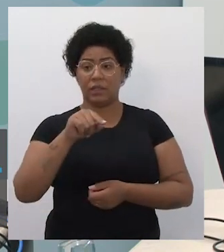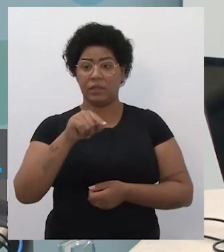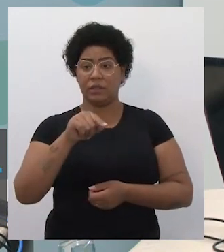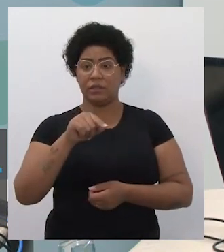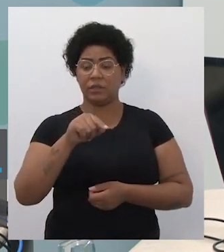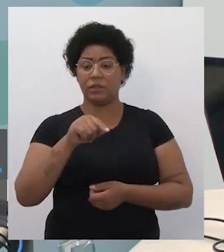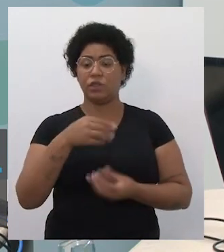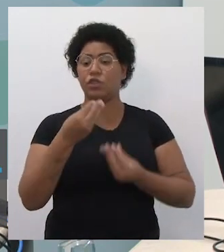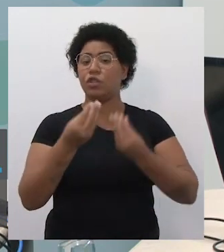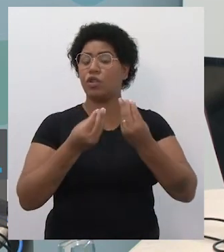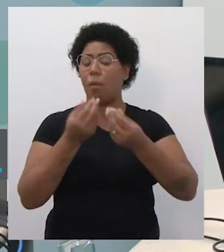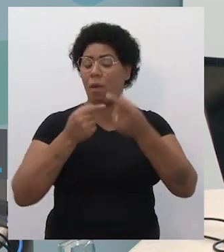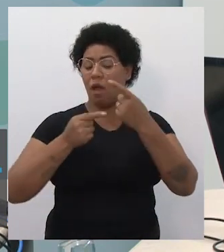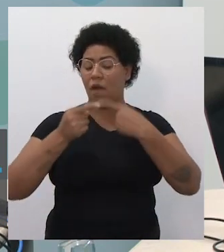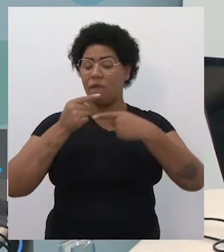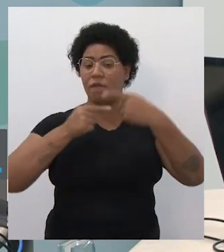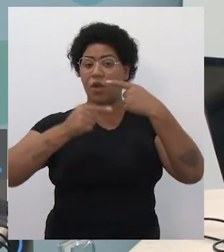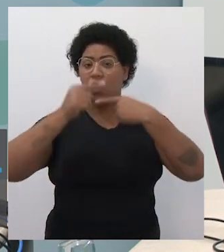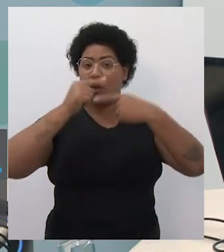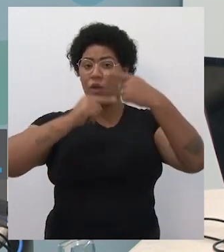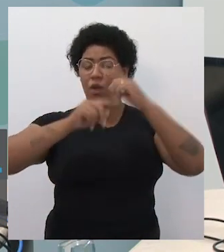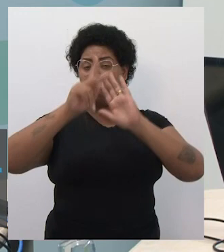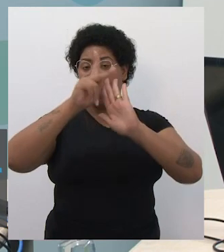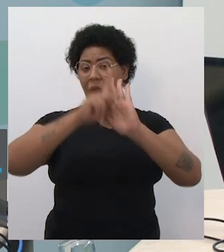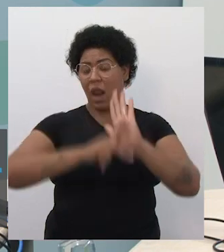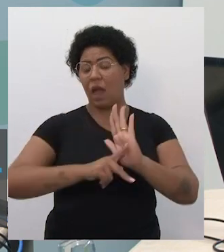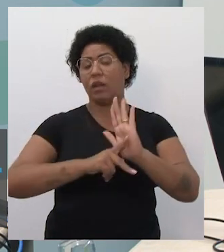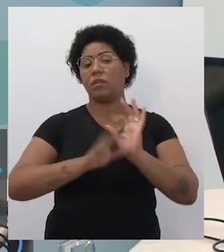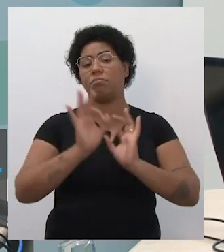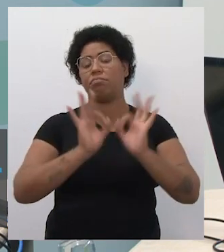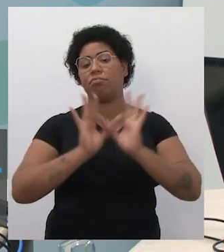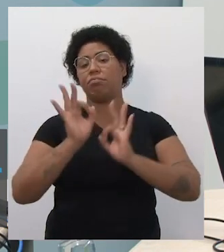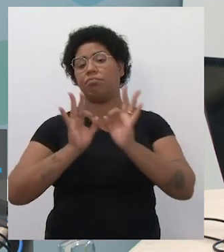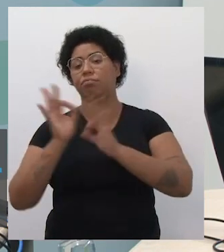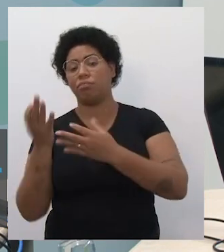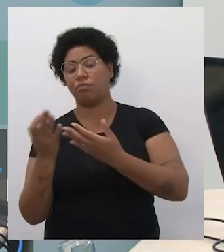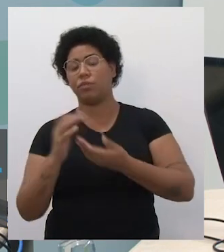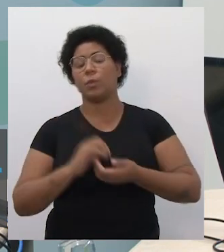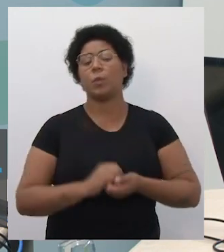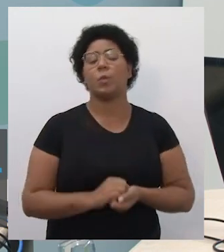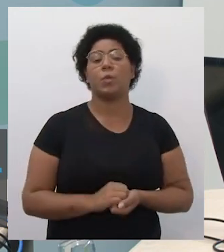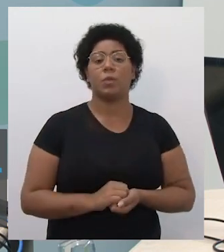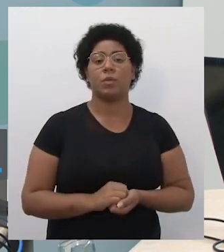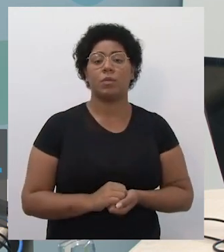construção coletiva da metodologia de projetos, né, um aspecto da construção coletiva,